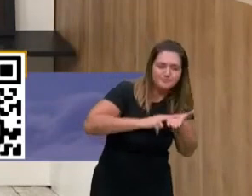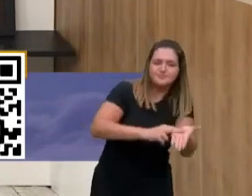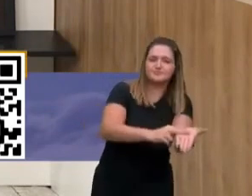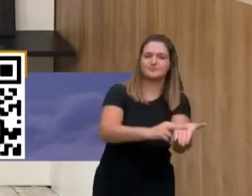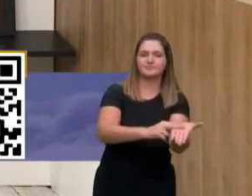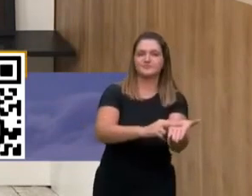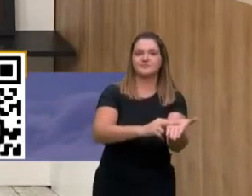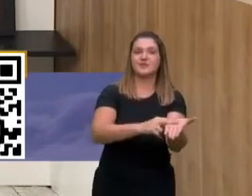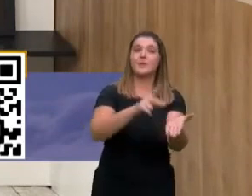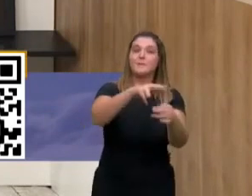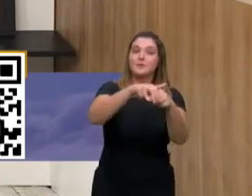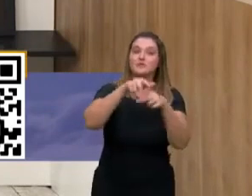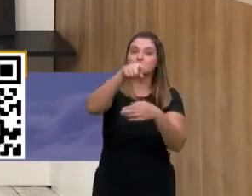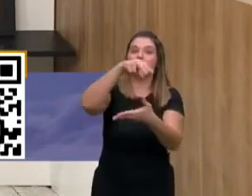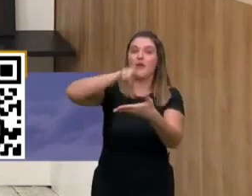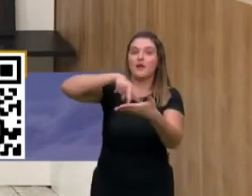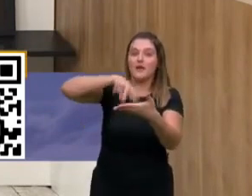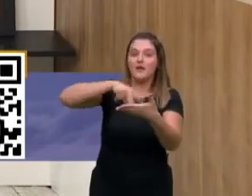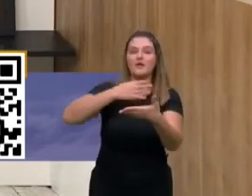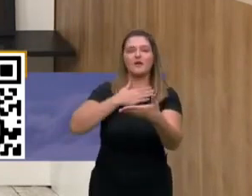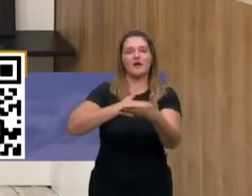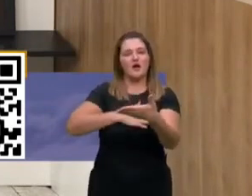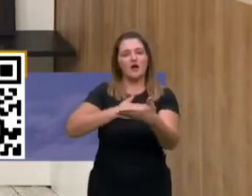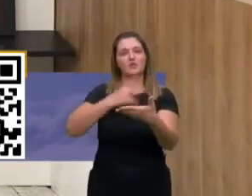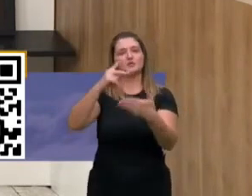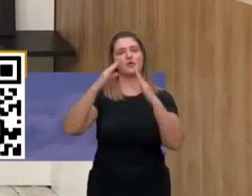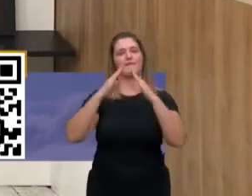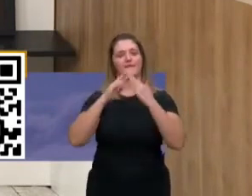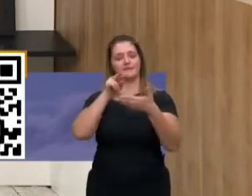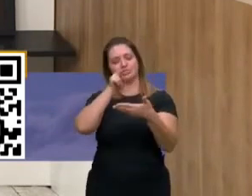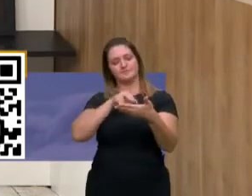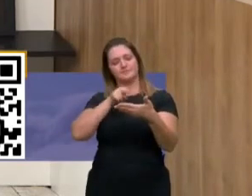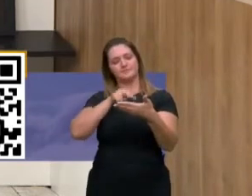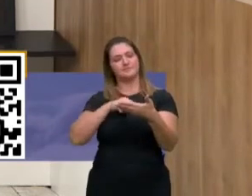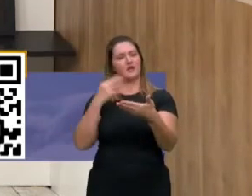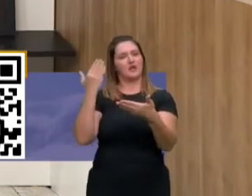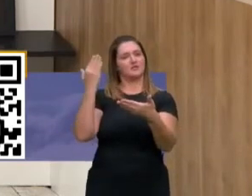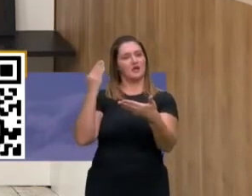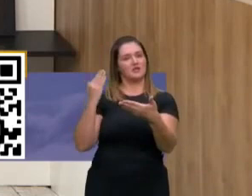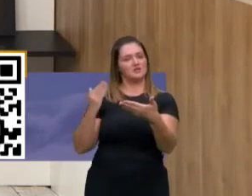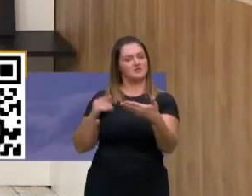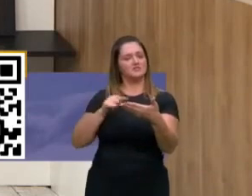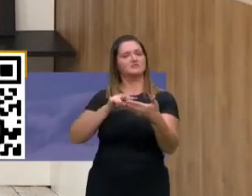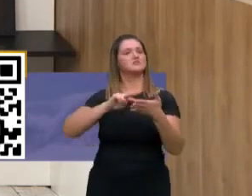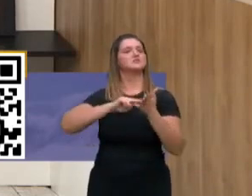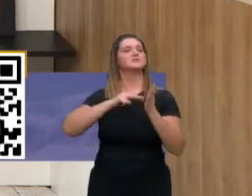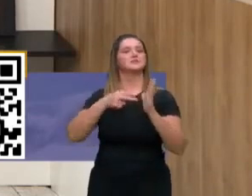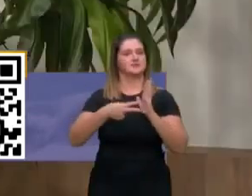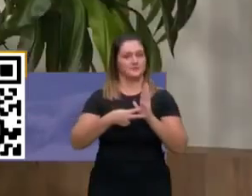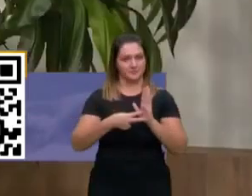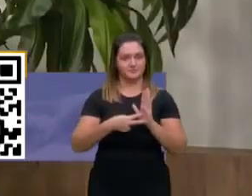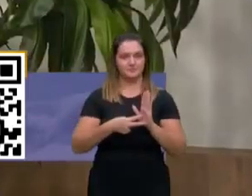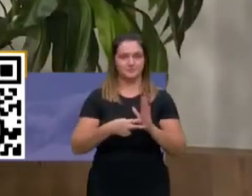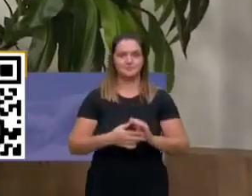terceira carta. Por isso, você deve ler essa carta com calma e analisar exatamente o seu